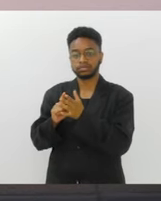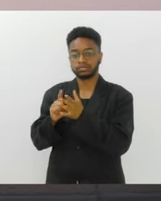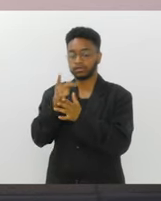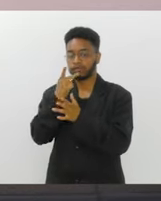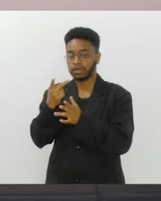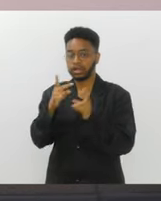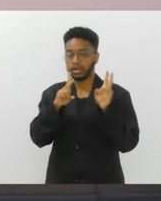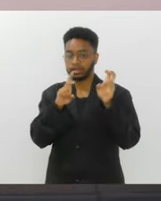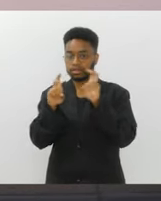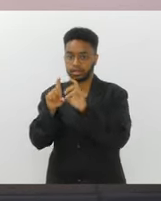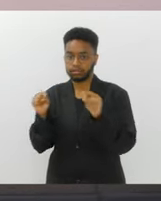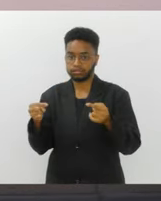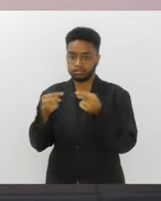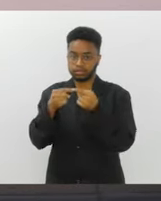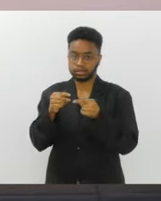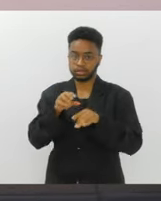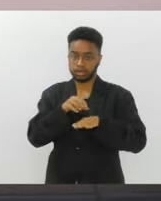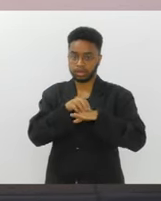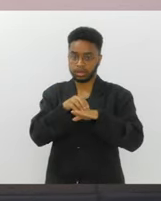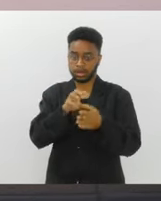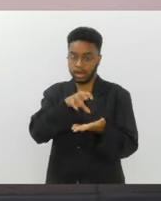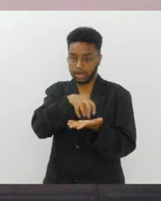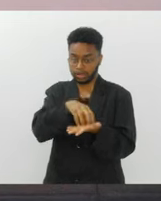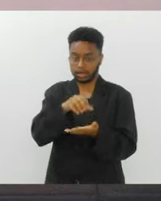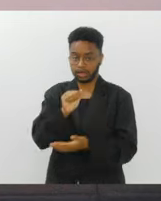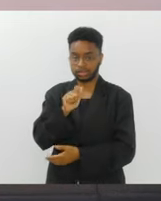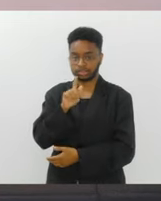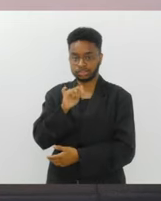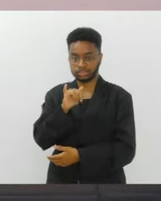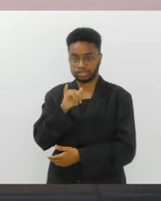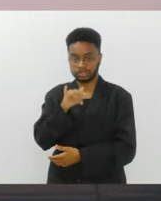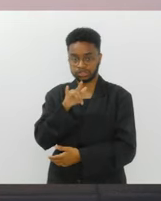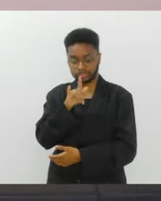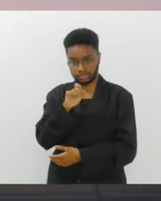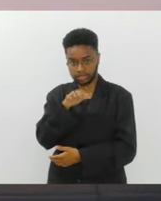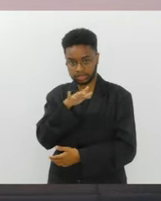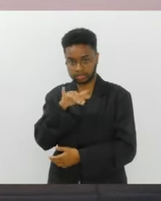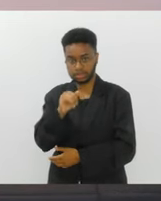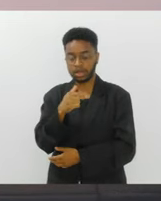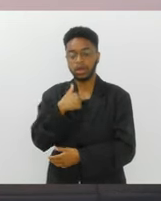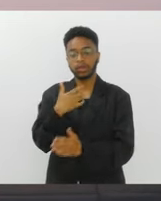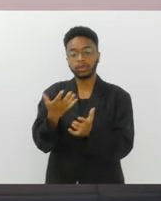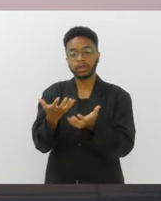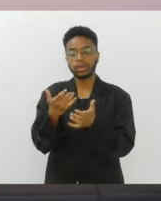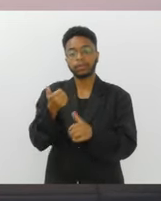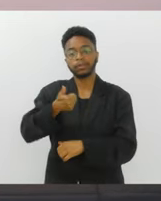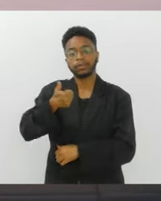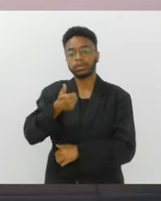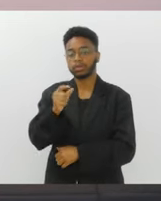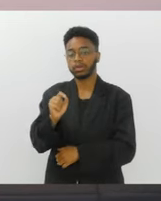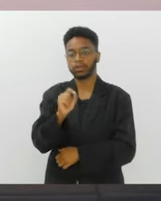básicas para a agência, eu queria, deputado Amorim, primeiro,